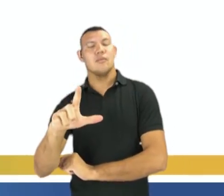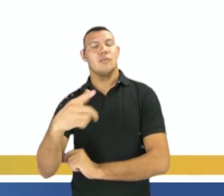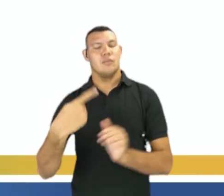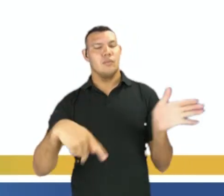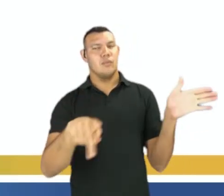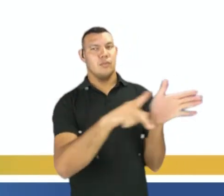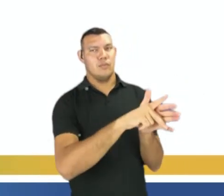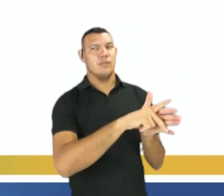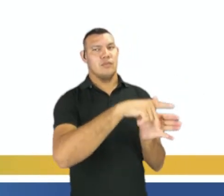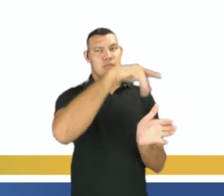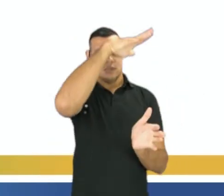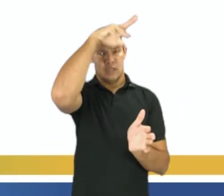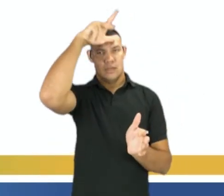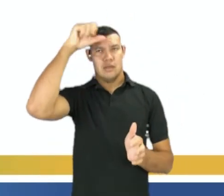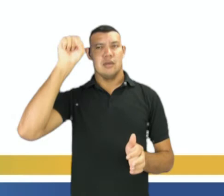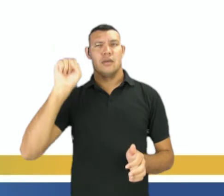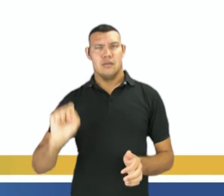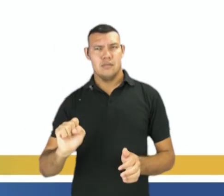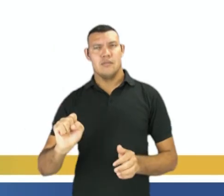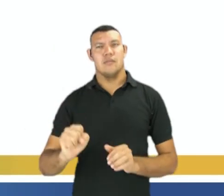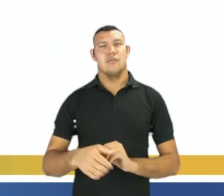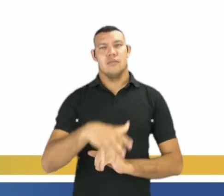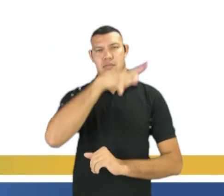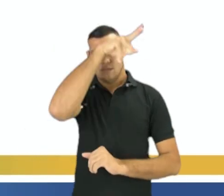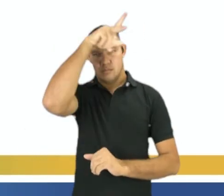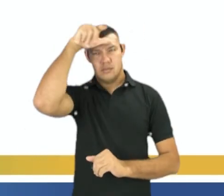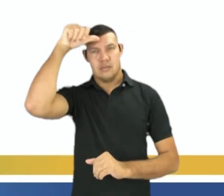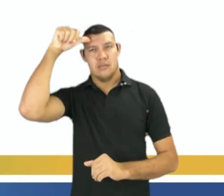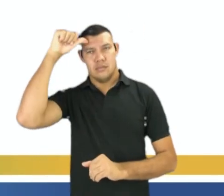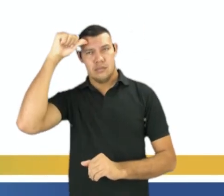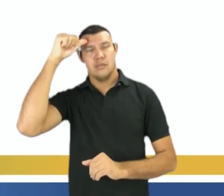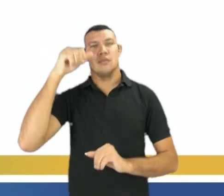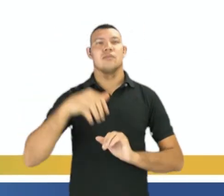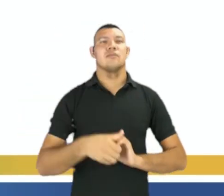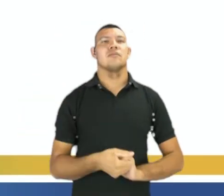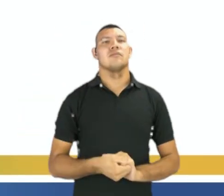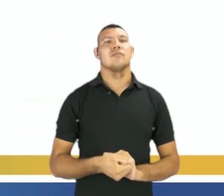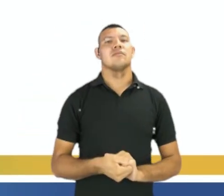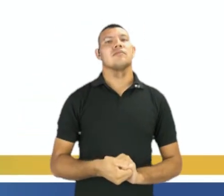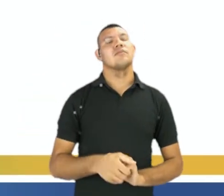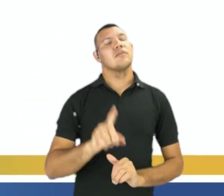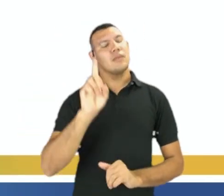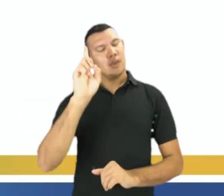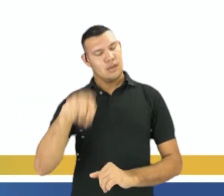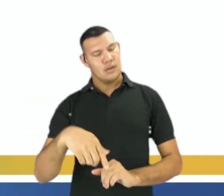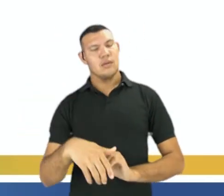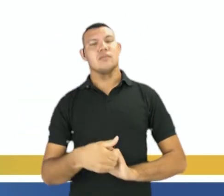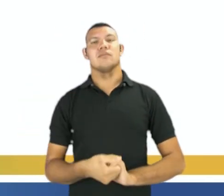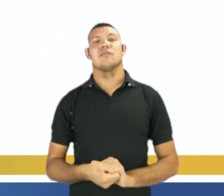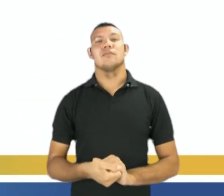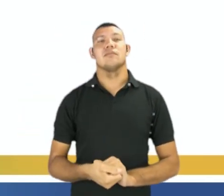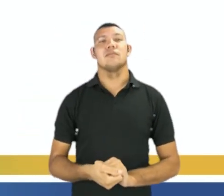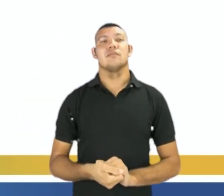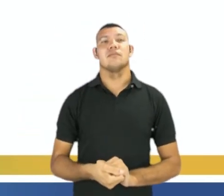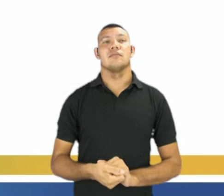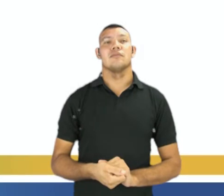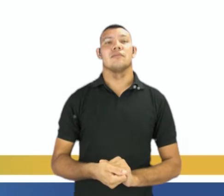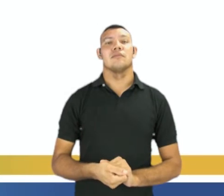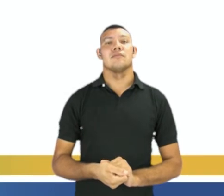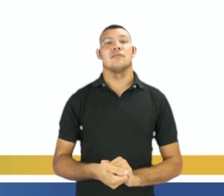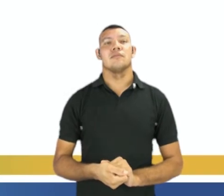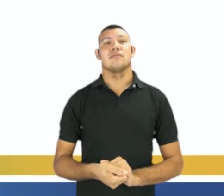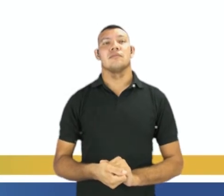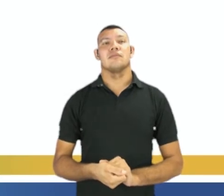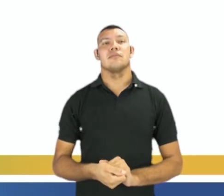própria do Mato Grosso e Mato Grosso do Sul, fica localizado realmente nesses 2 estados da Federação Brasileira, assim como encontrar uma